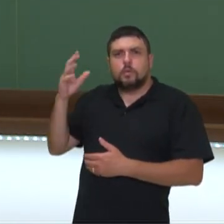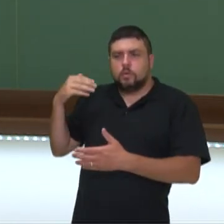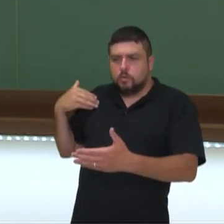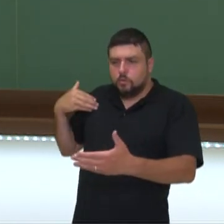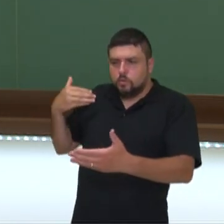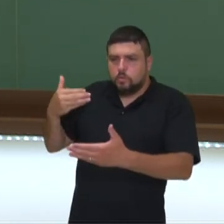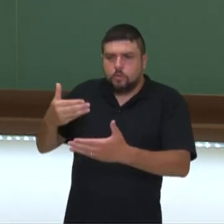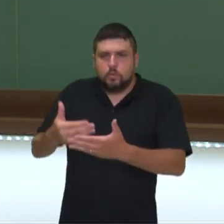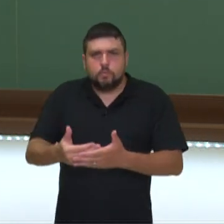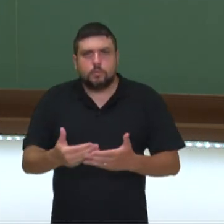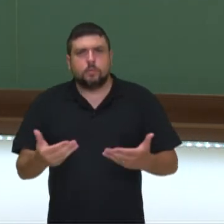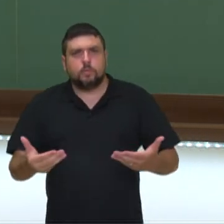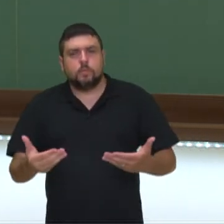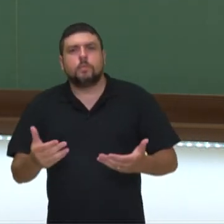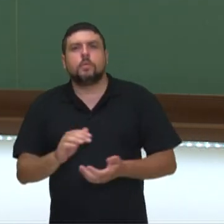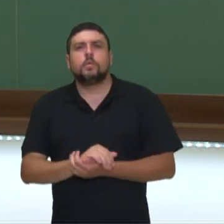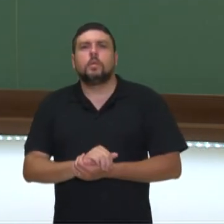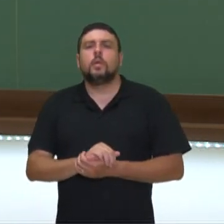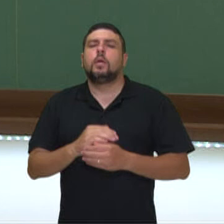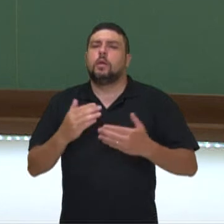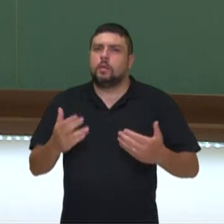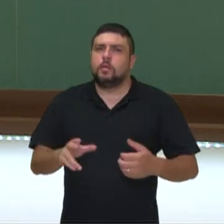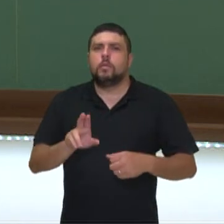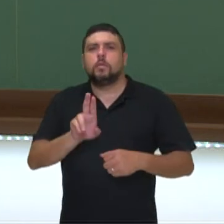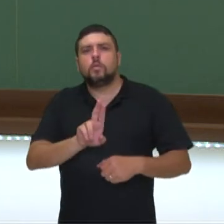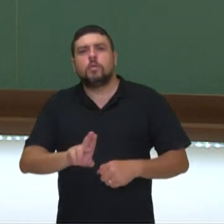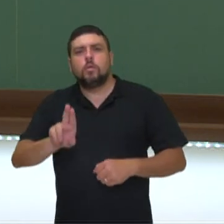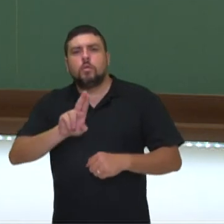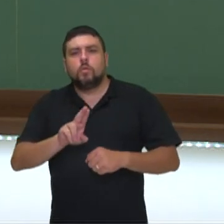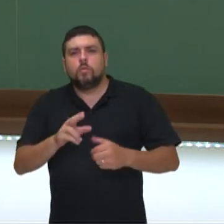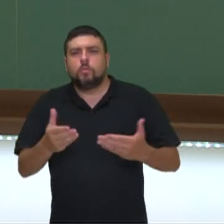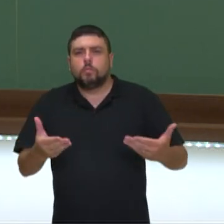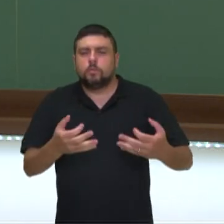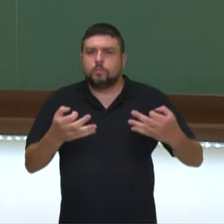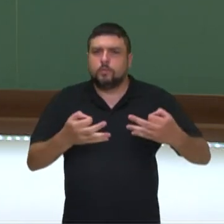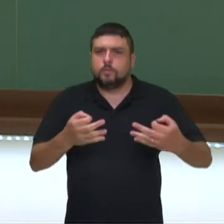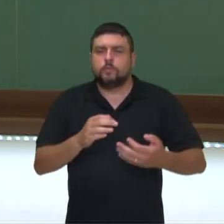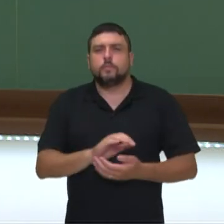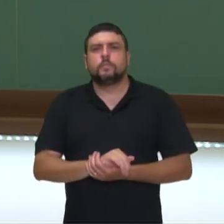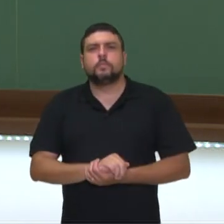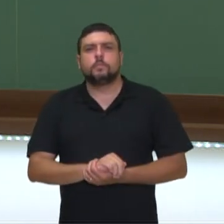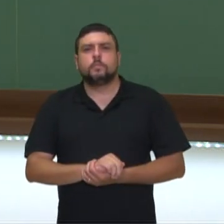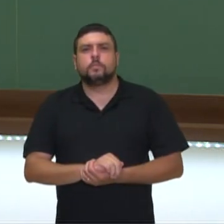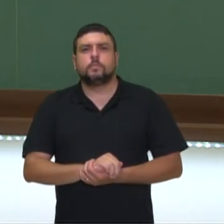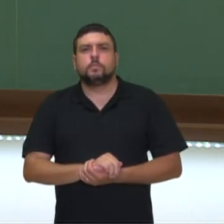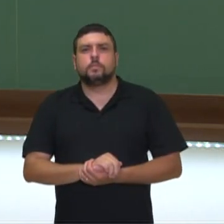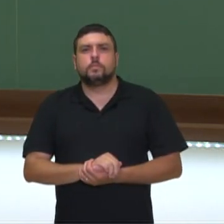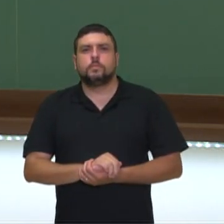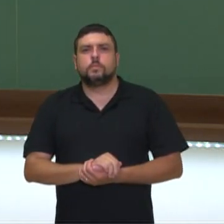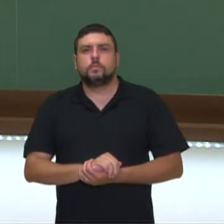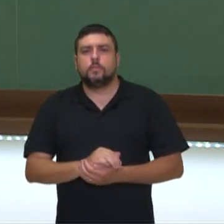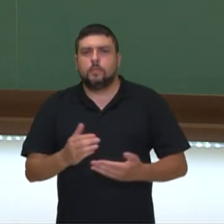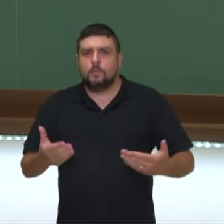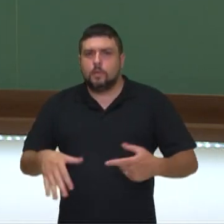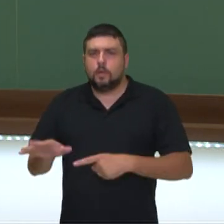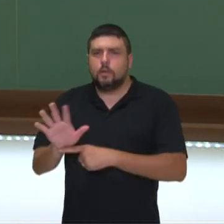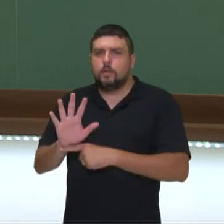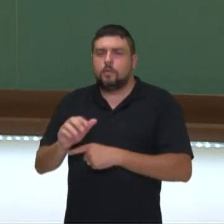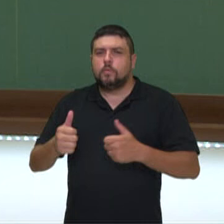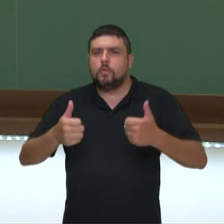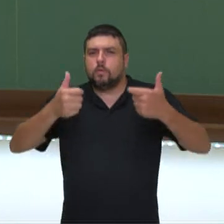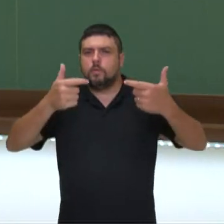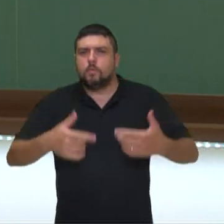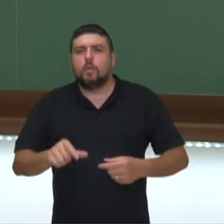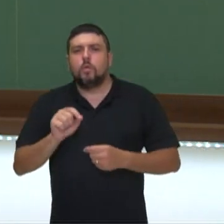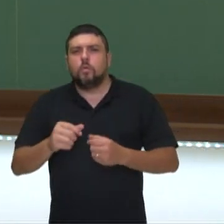passado e continua. Por isso que a gente utiliza o presente perfeito, ok? Bom, nesse vídeo nós falamos justamente